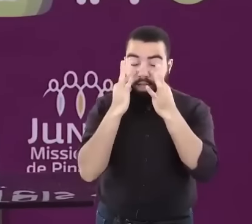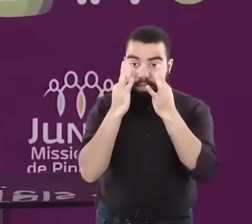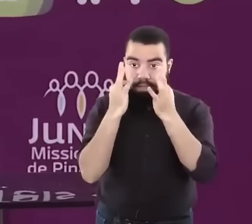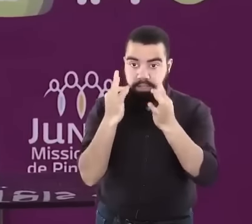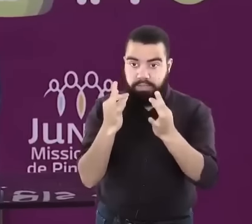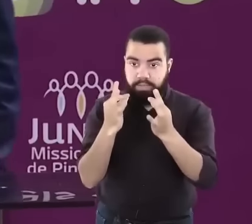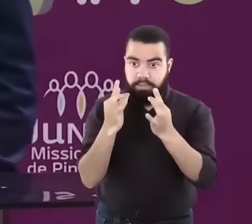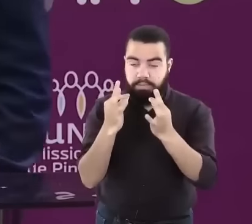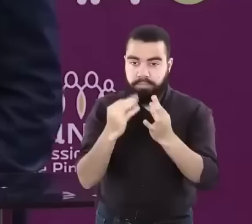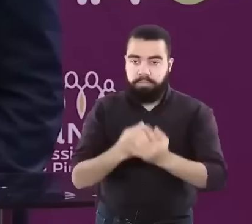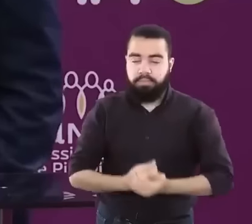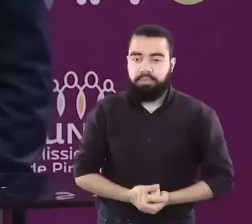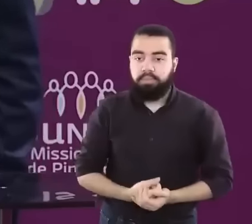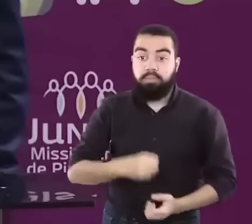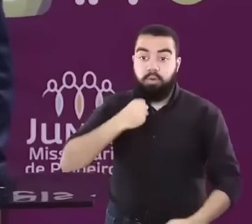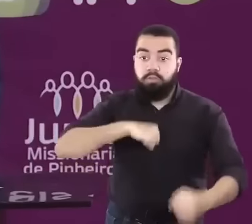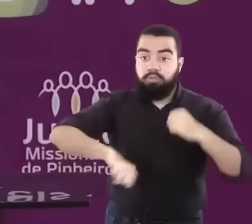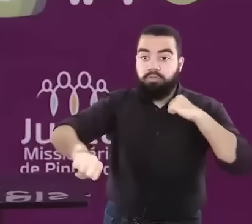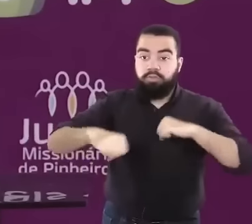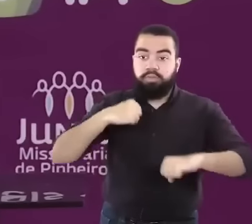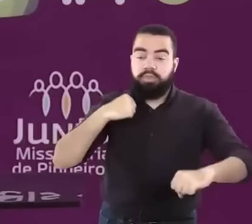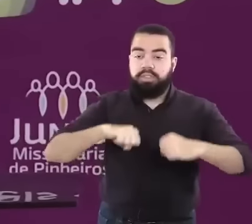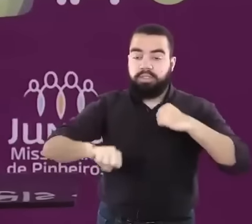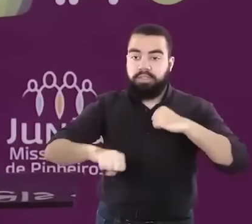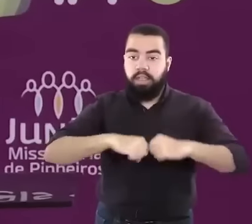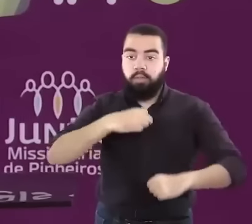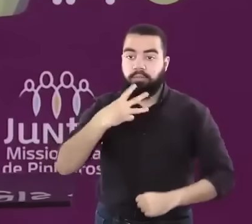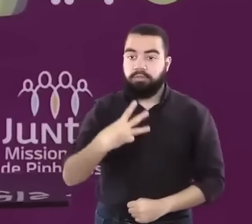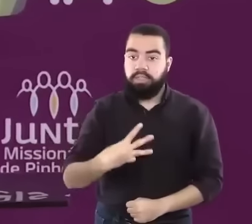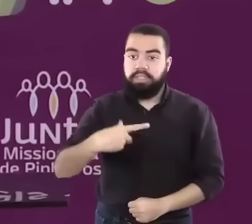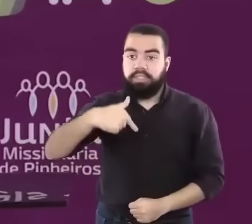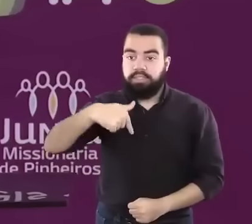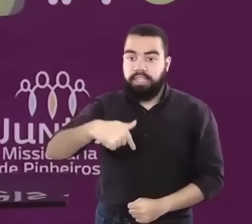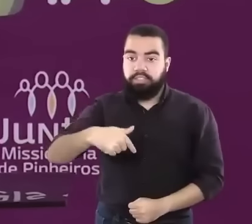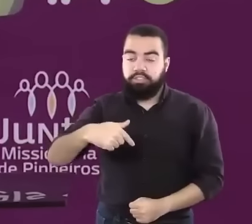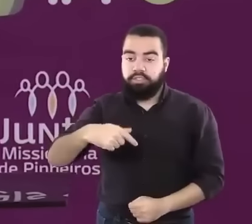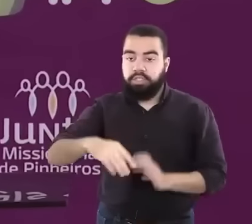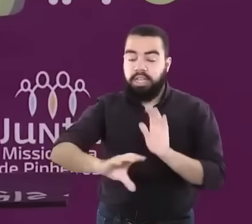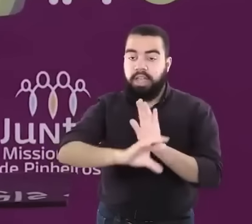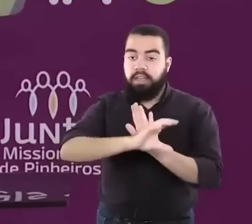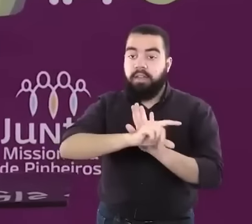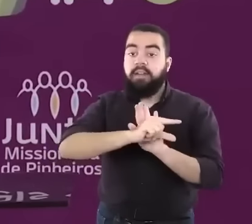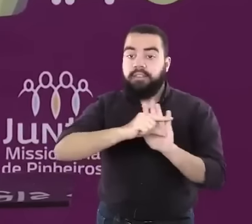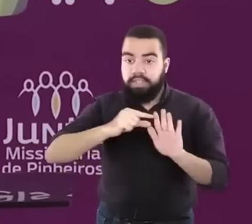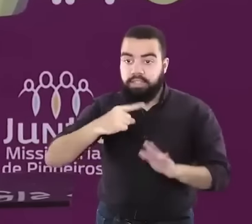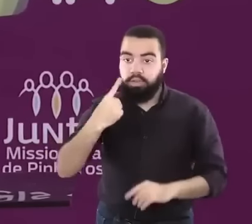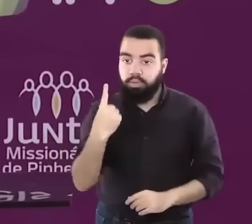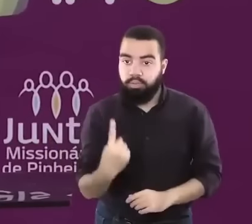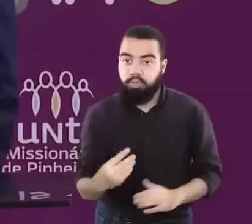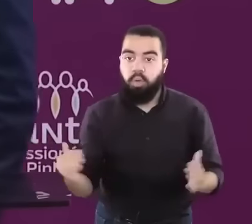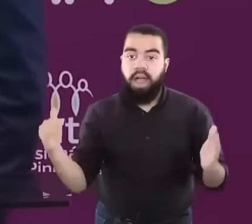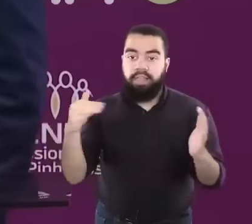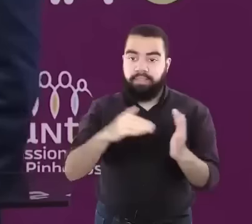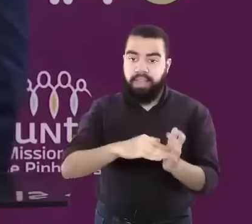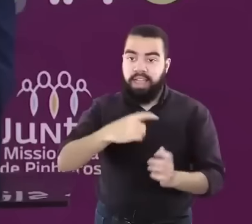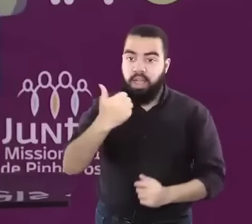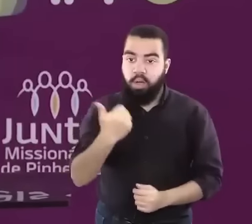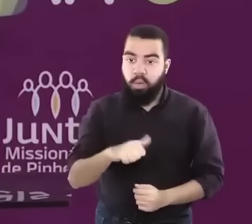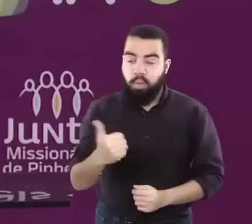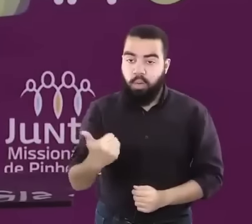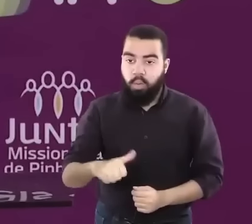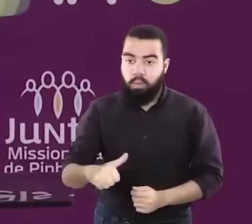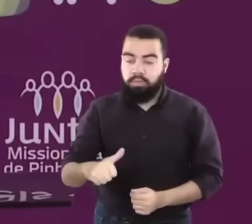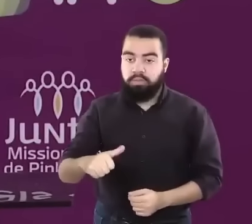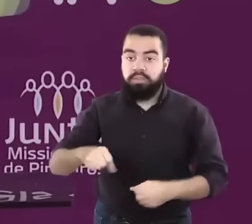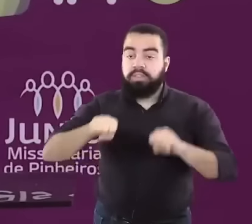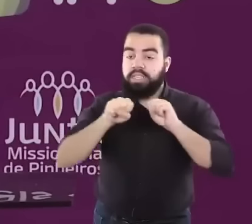atenção que o Salmo 37 de 1 a 11 vai nos ensinar algumas coisas que eu quero